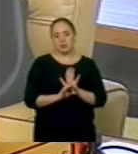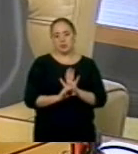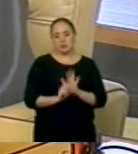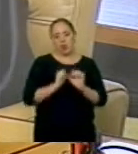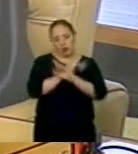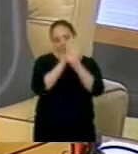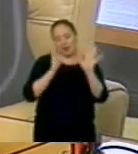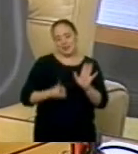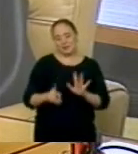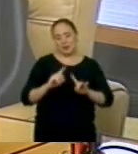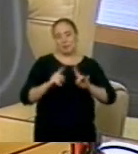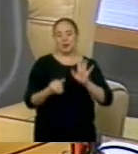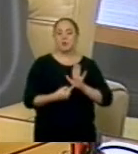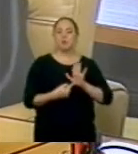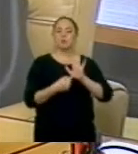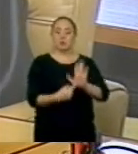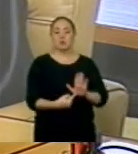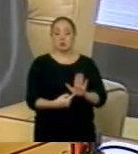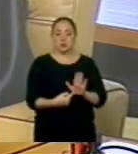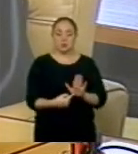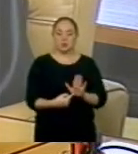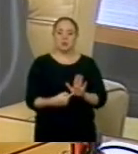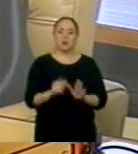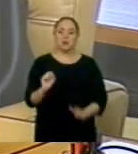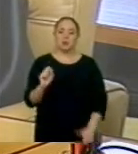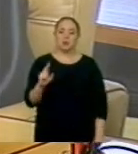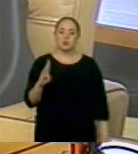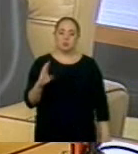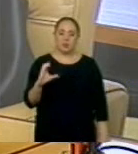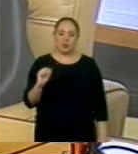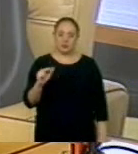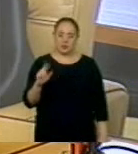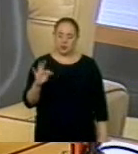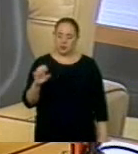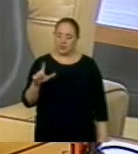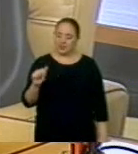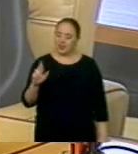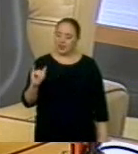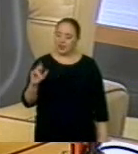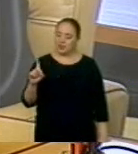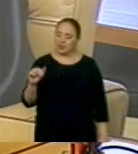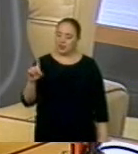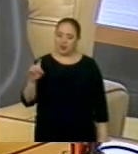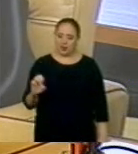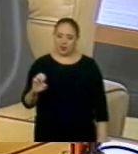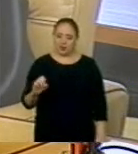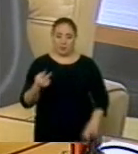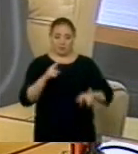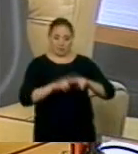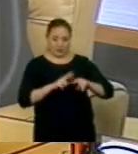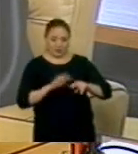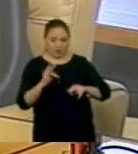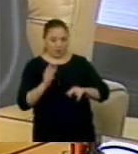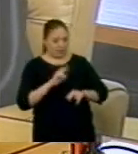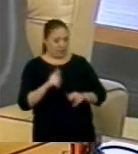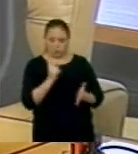sempre foi, mas deixou expressa a subcautelaridade da medida. Hoje os efeitos da prisão em flagrante não